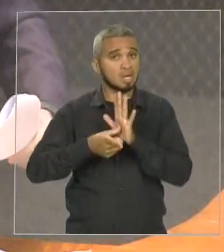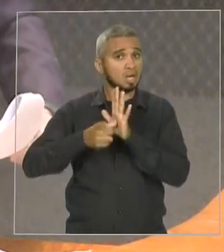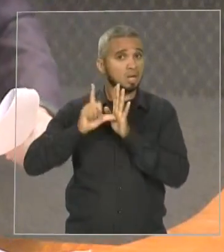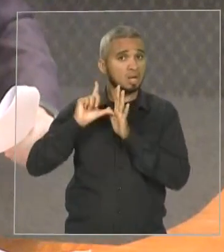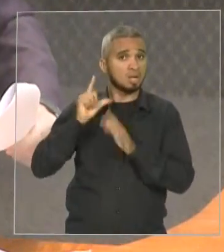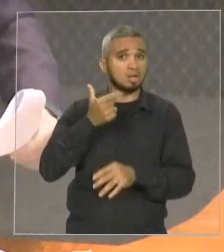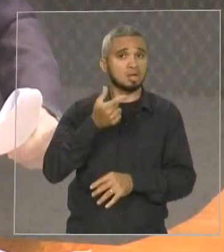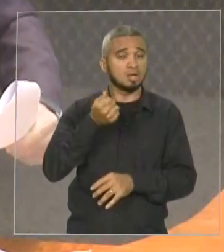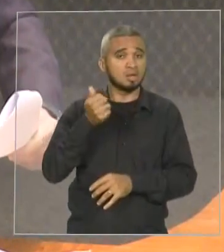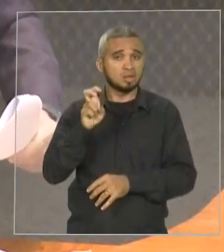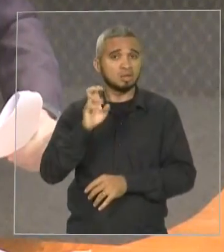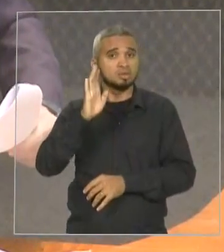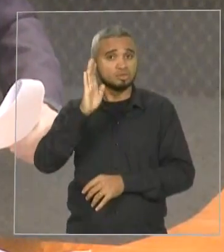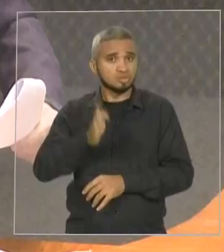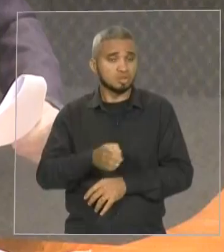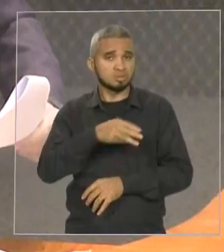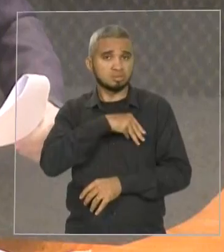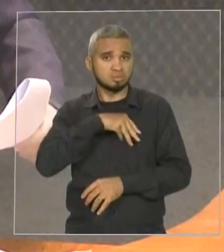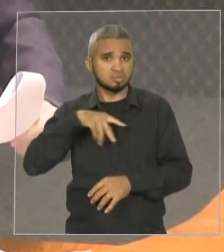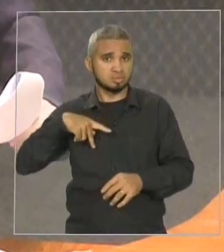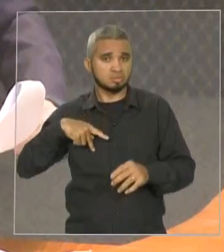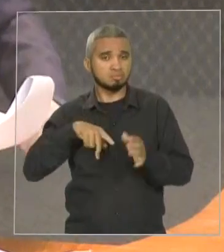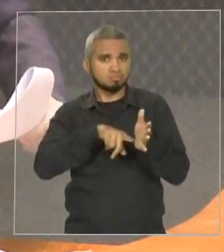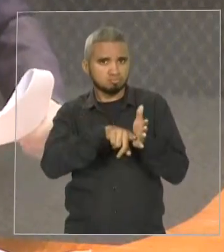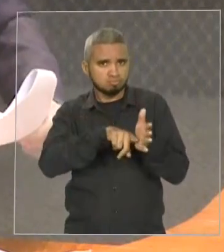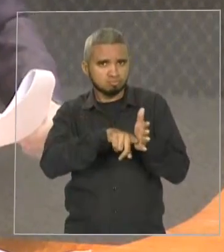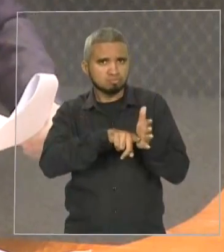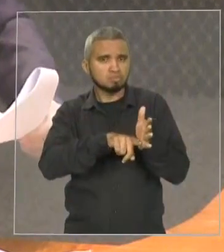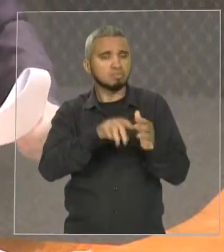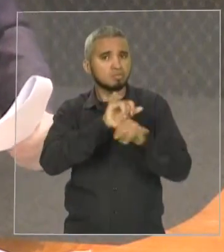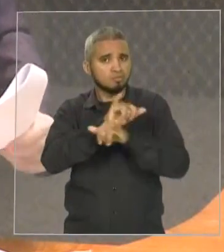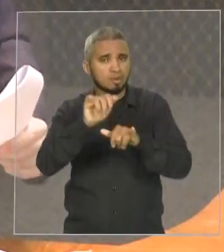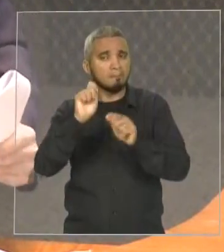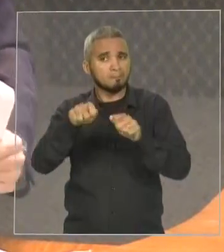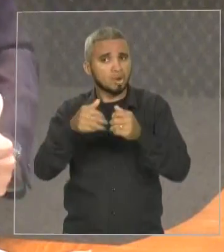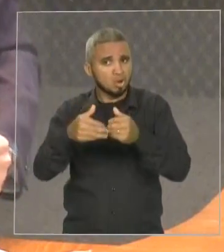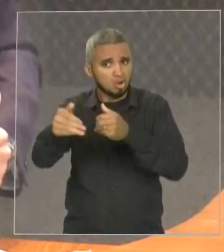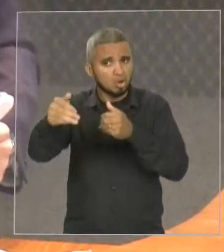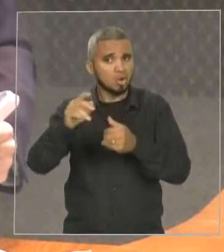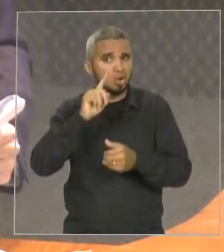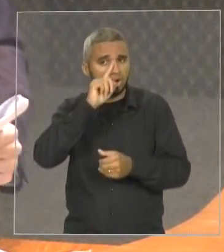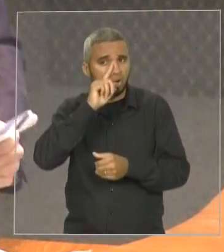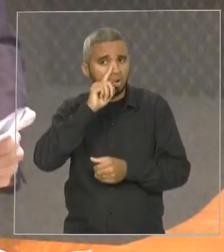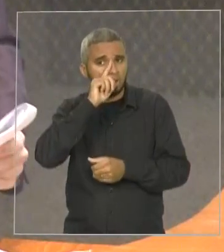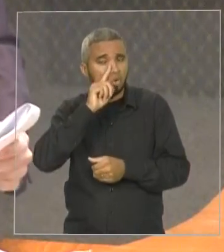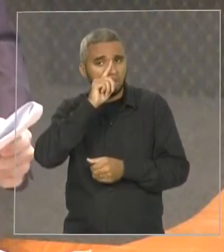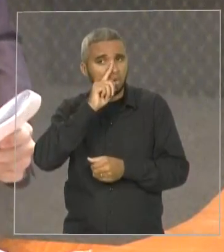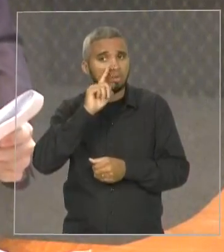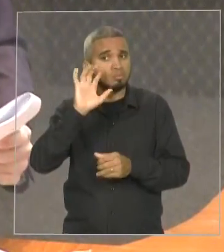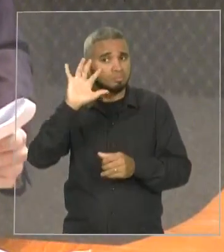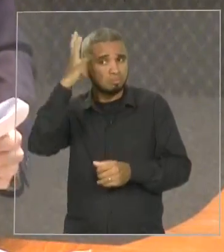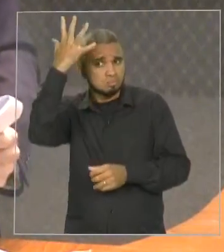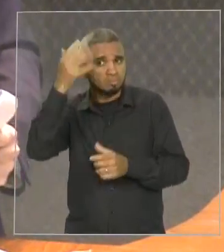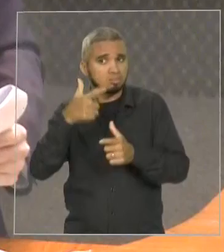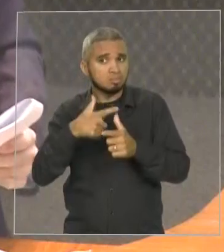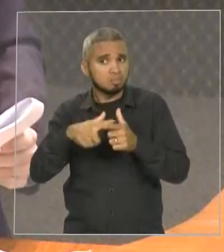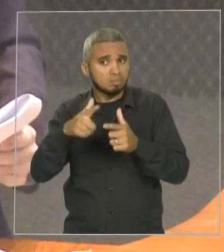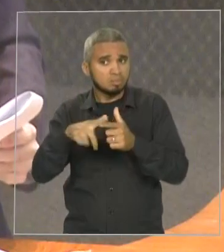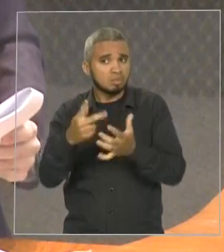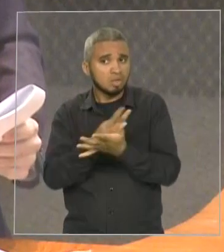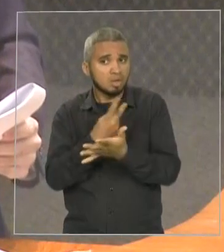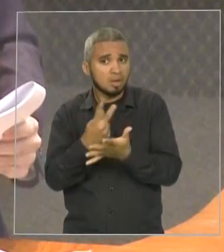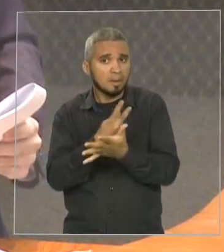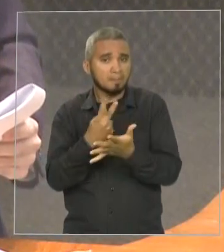exemplo, sobre o ICN já foram comprovadas e provadas nessa operação. E aqui segue